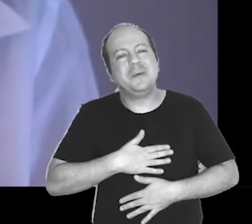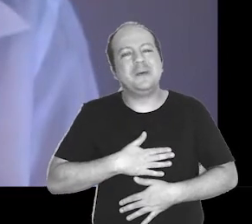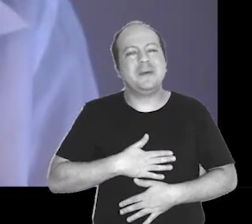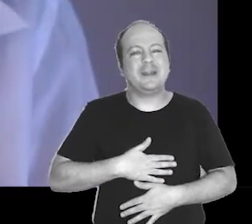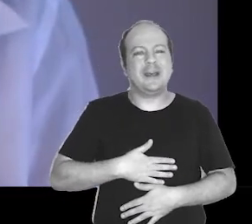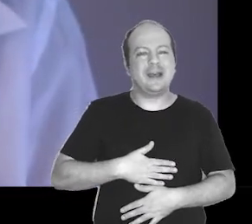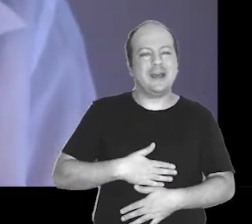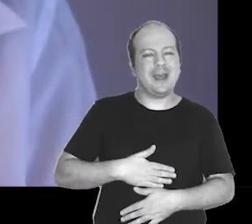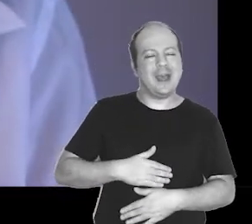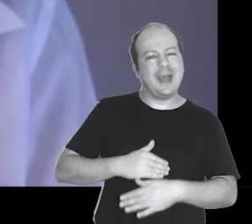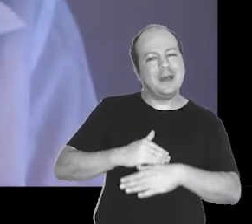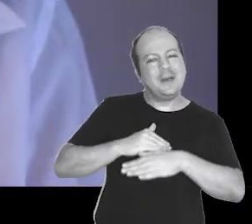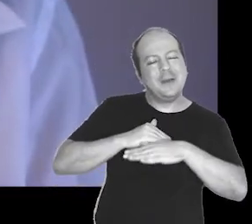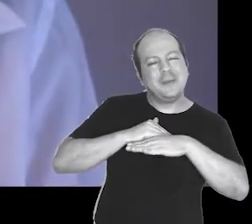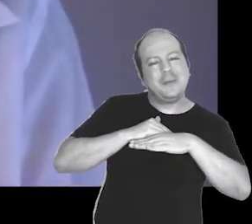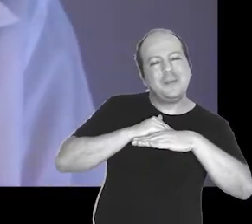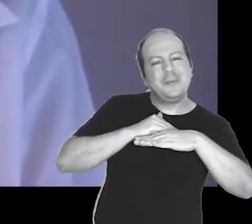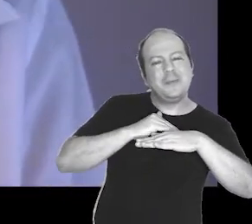sublimada